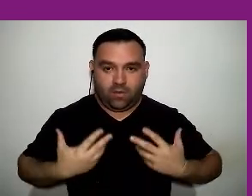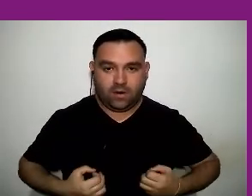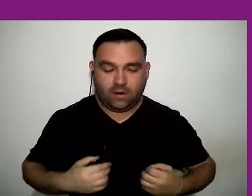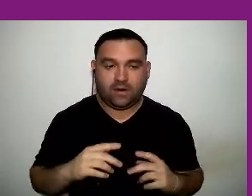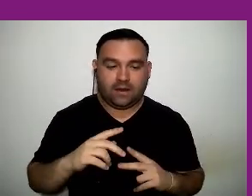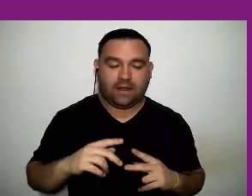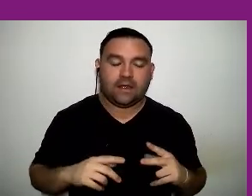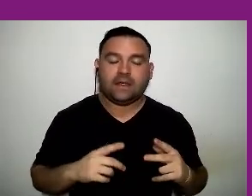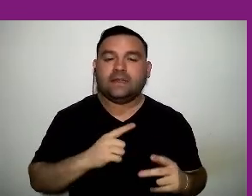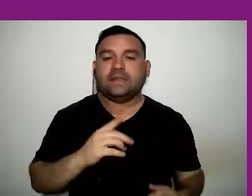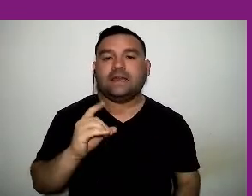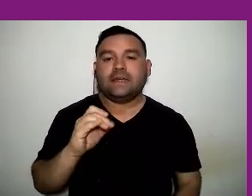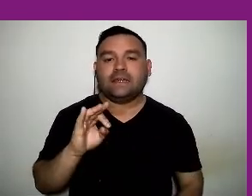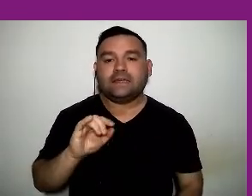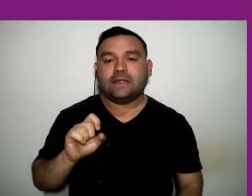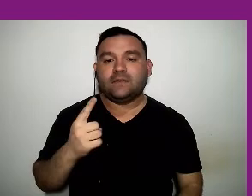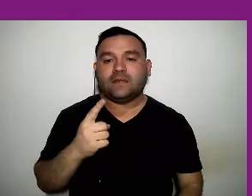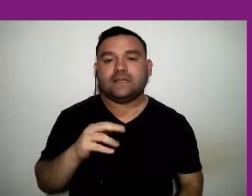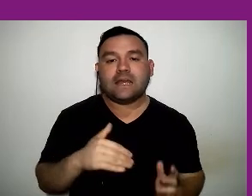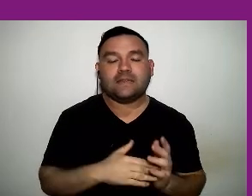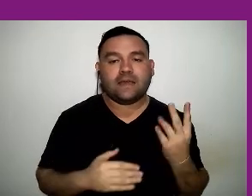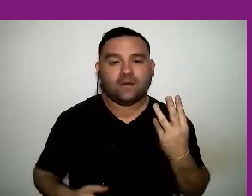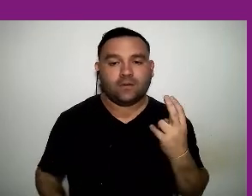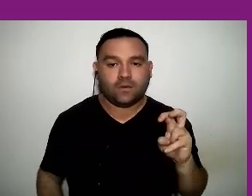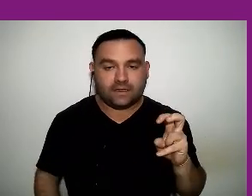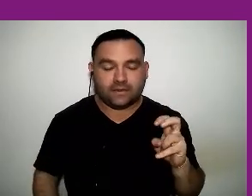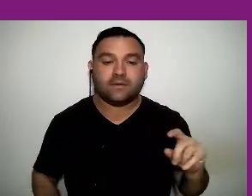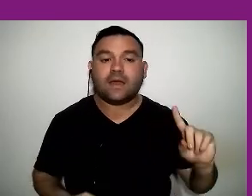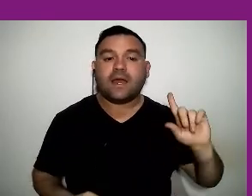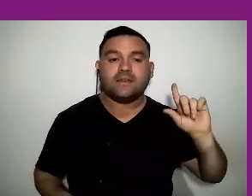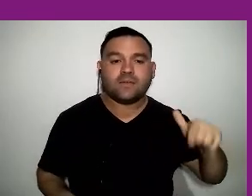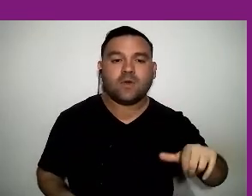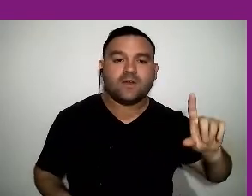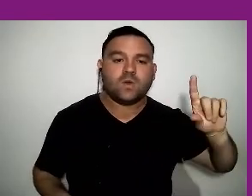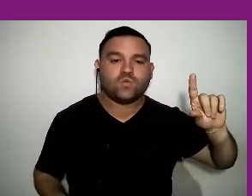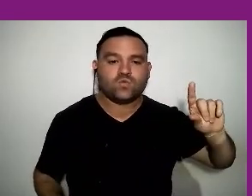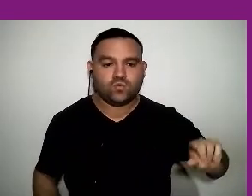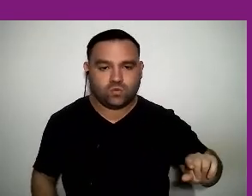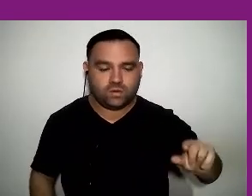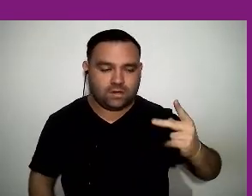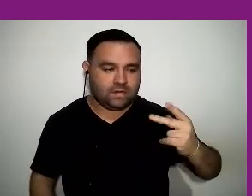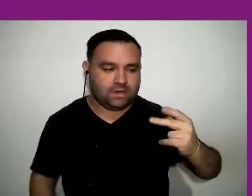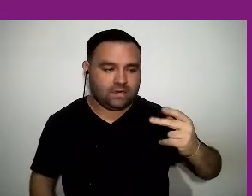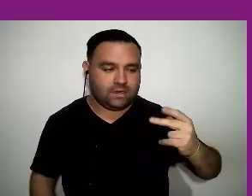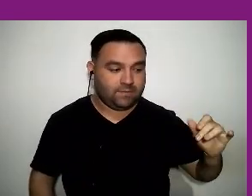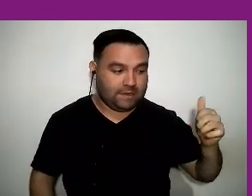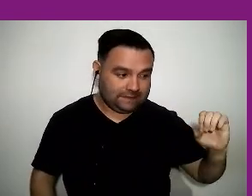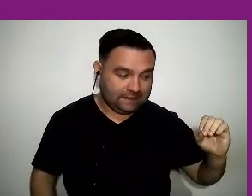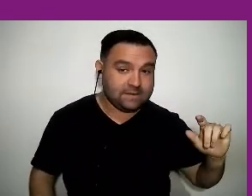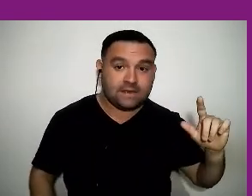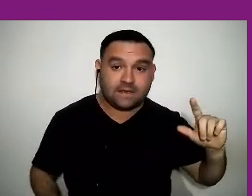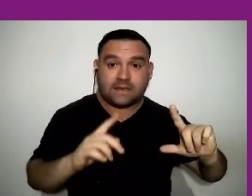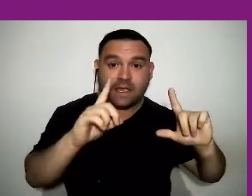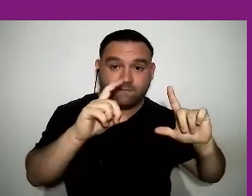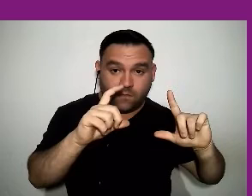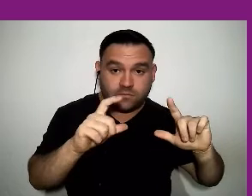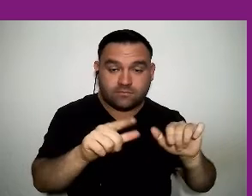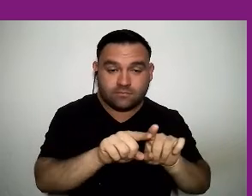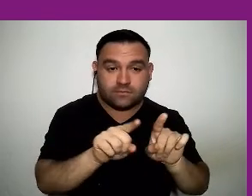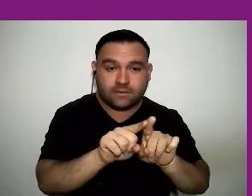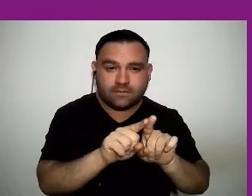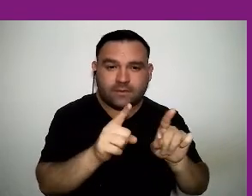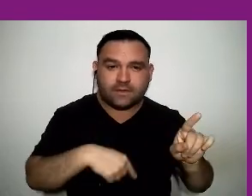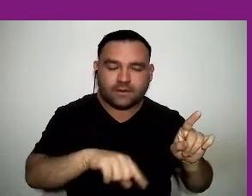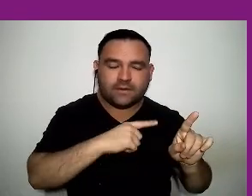delta de 15 até 45 de pressão, e depois a gente baixou a PIP até 10, a gente fotografou, né, na toma,